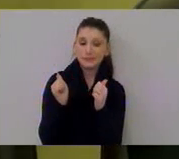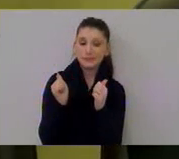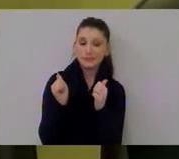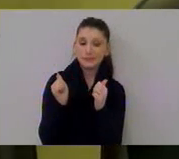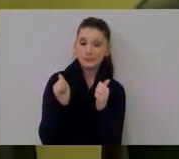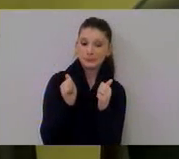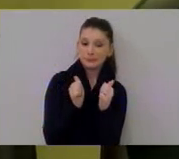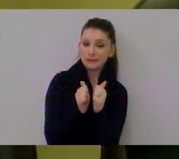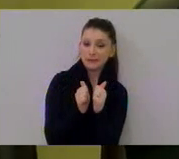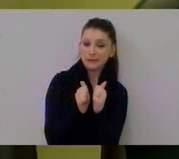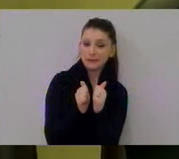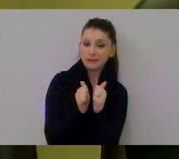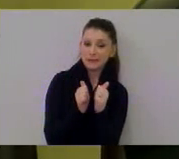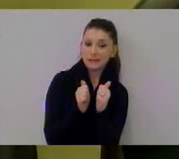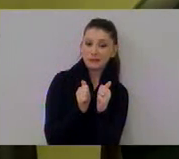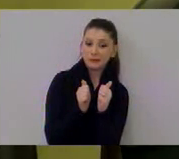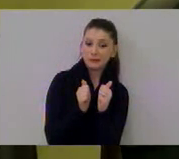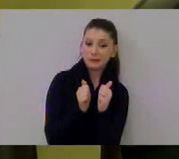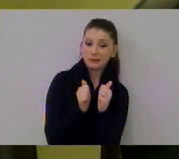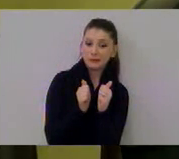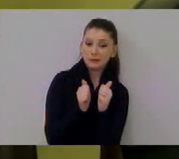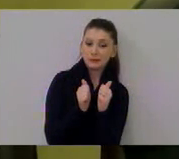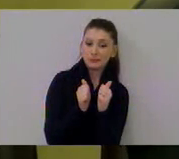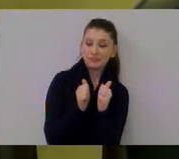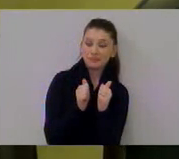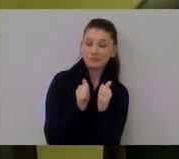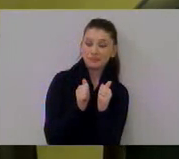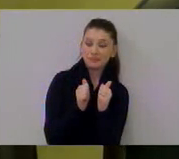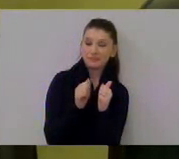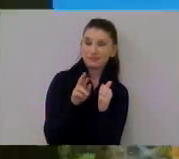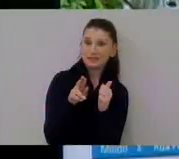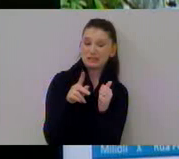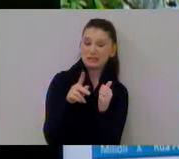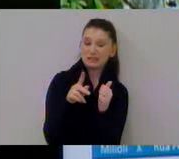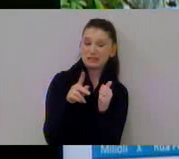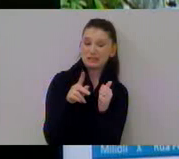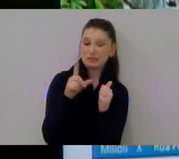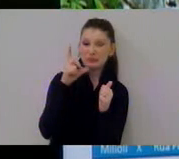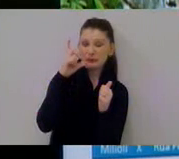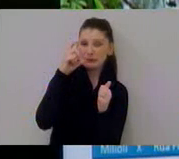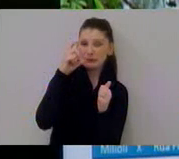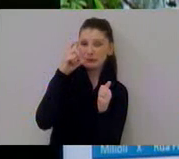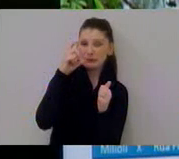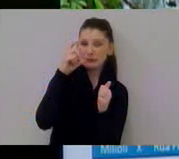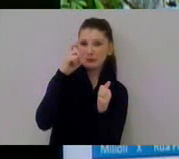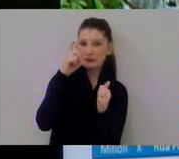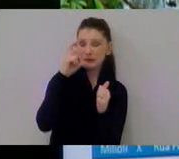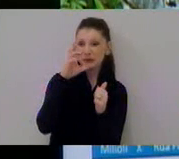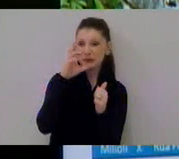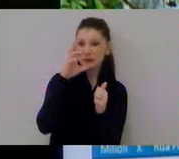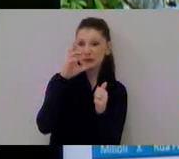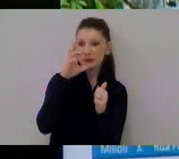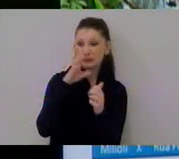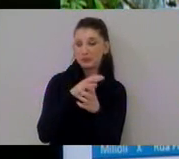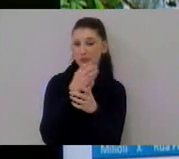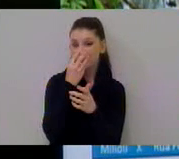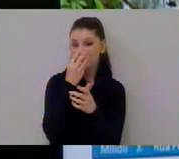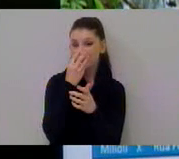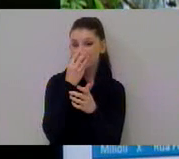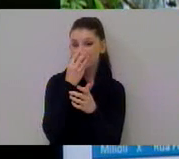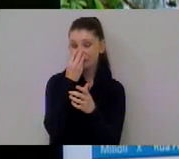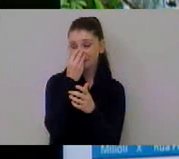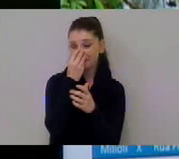estão observando na foto é bem chato. É difícil até para